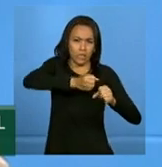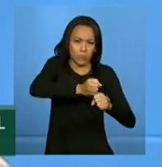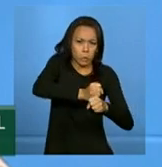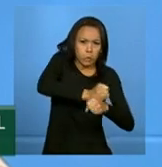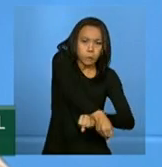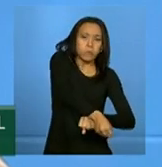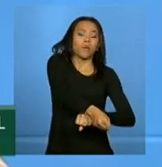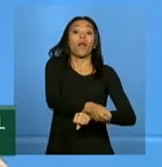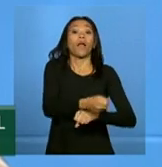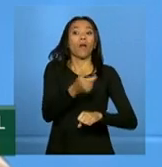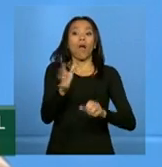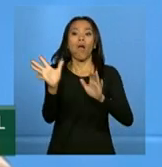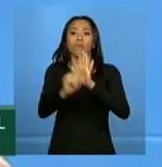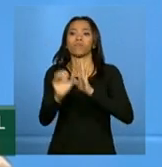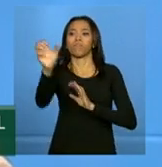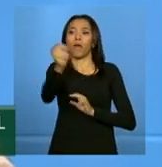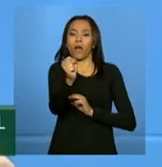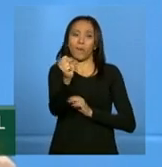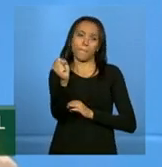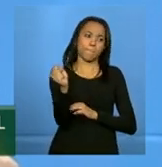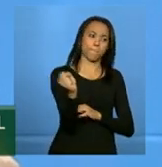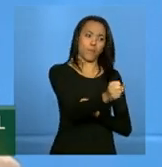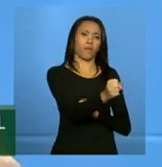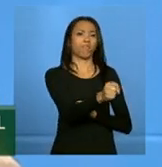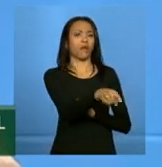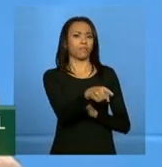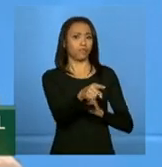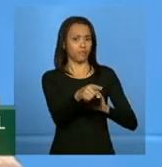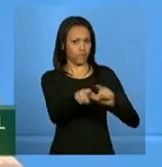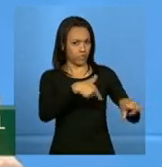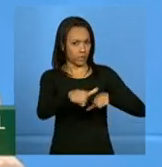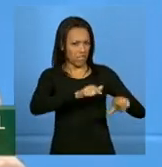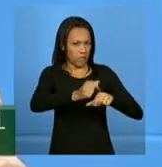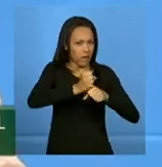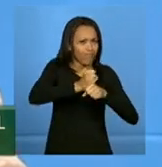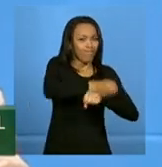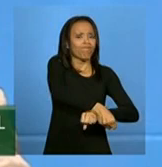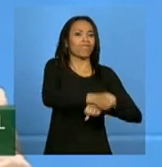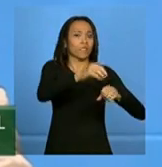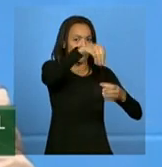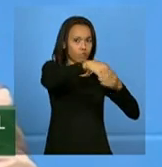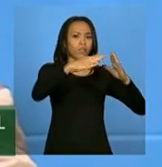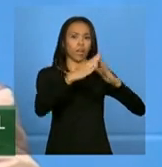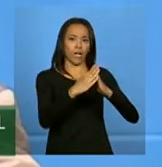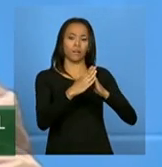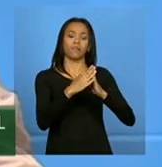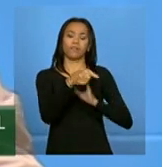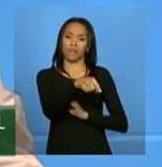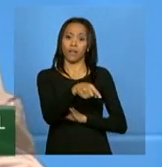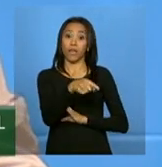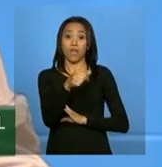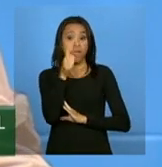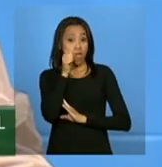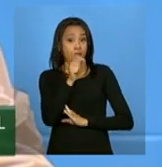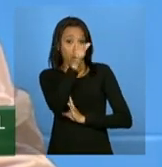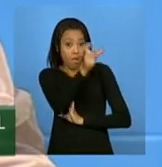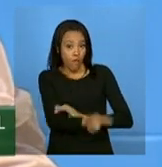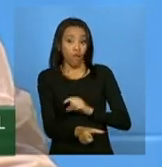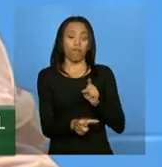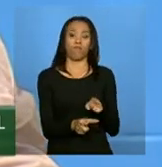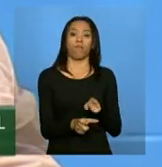sido traficada e colocada com trabalho escravo ou forçoso, e ela